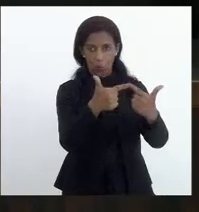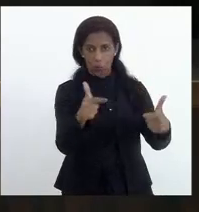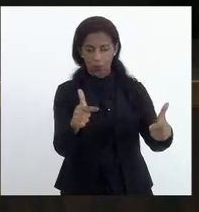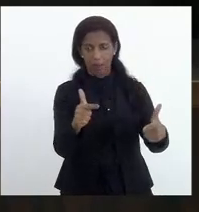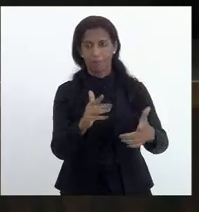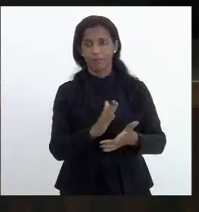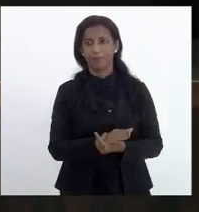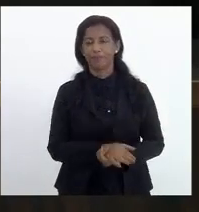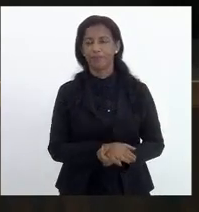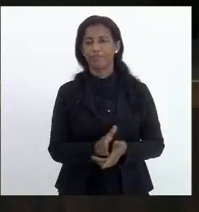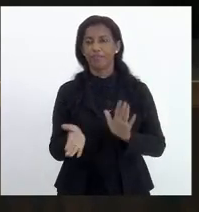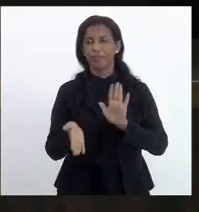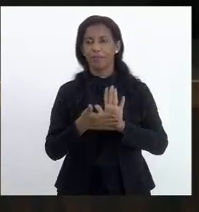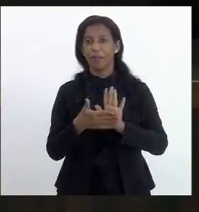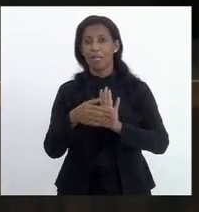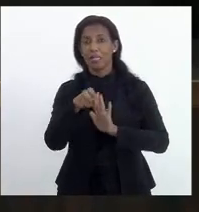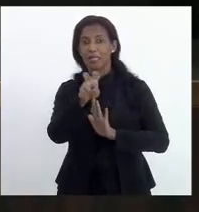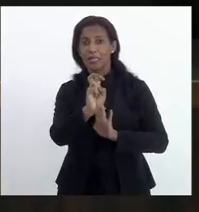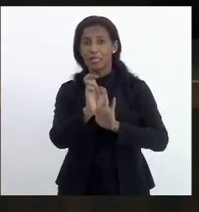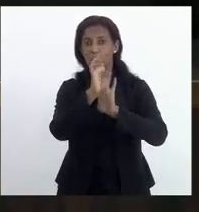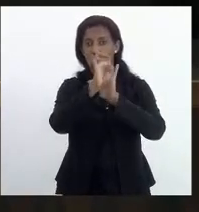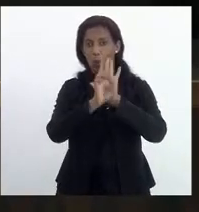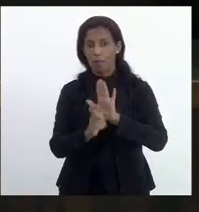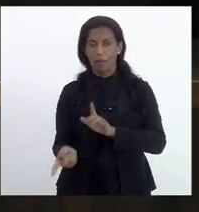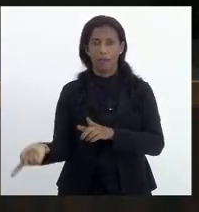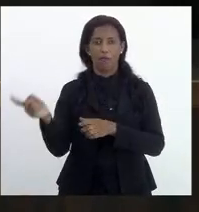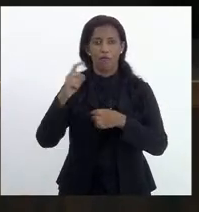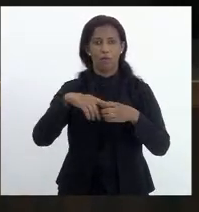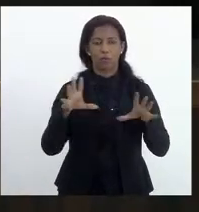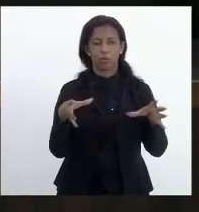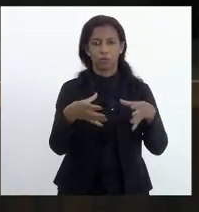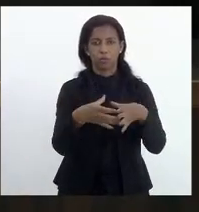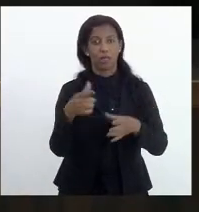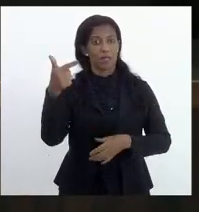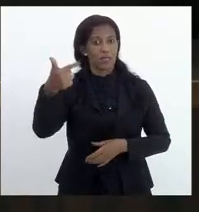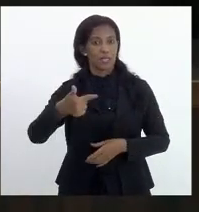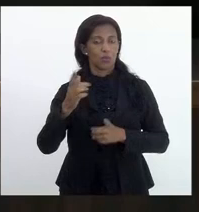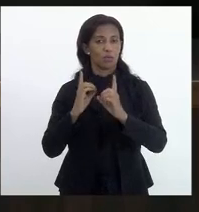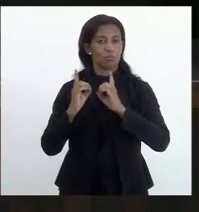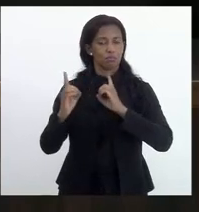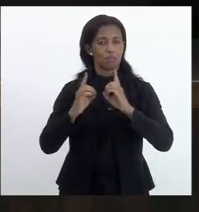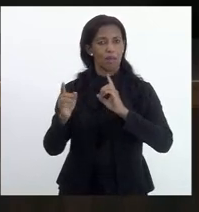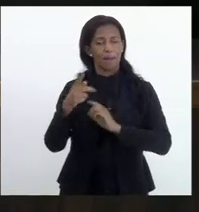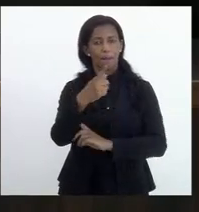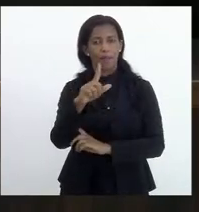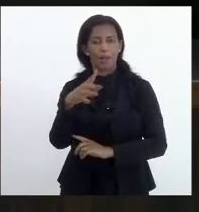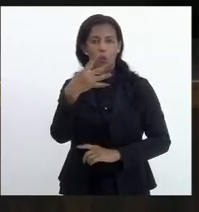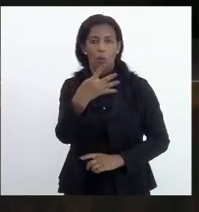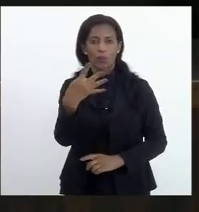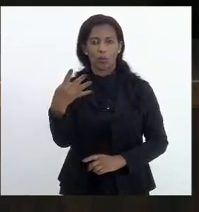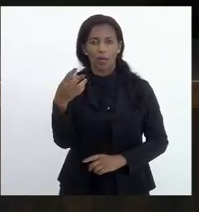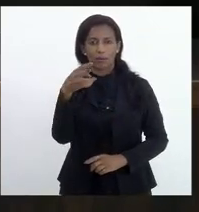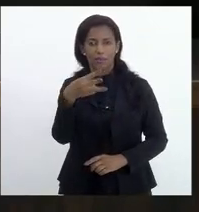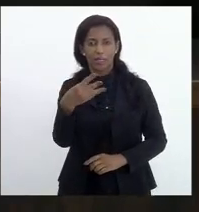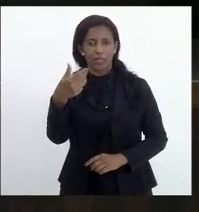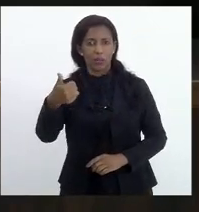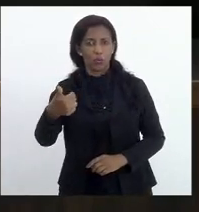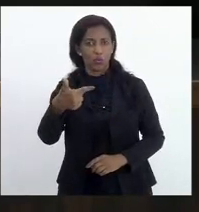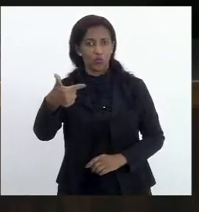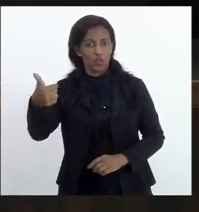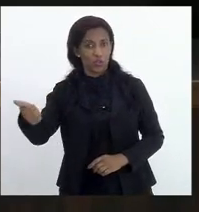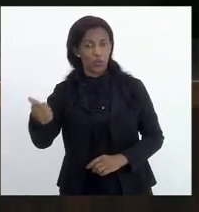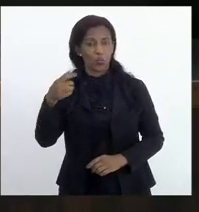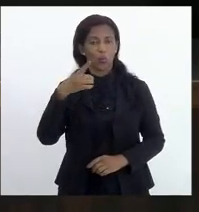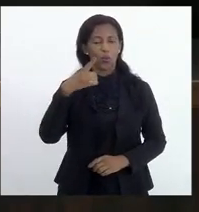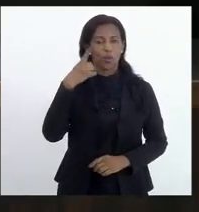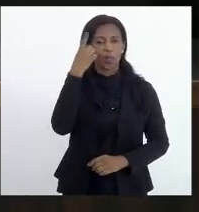encerra a discussão. A presente proposta recebeu 5 emendas e retorna às comissões. Em segunda discussão, projeto de lei 4431 de 21, de autoria do